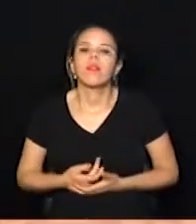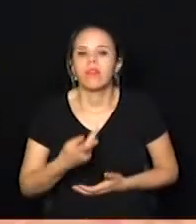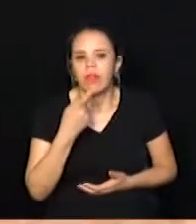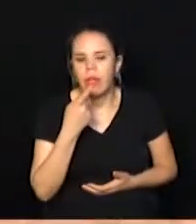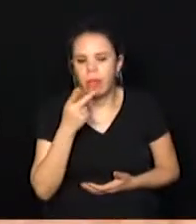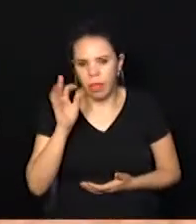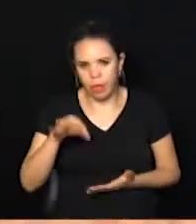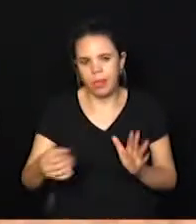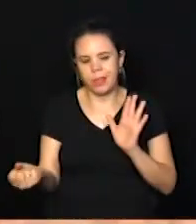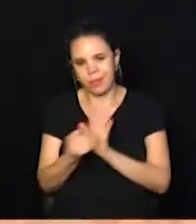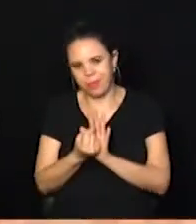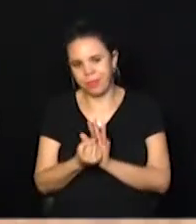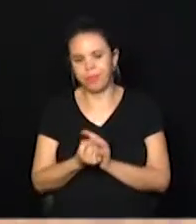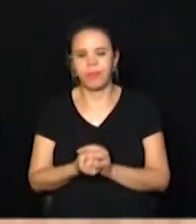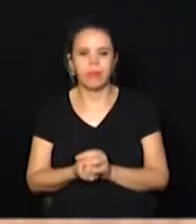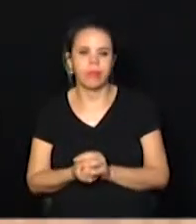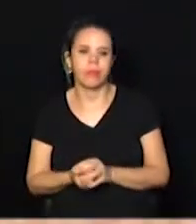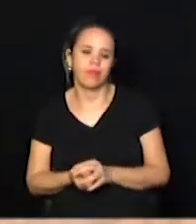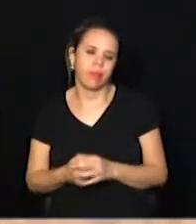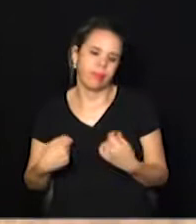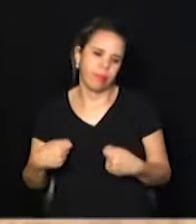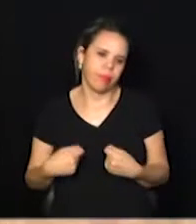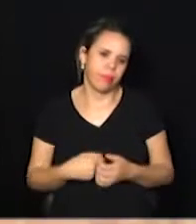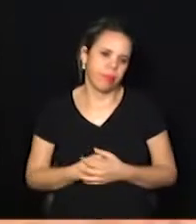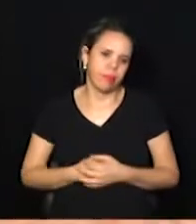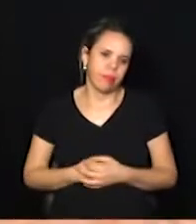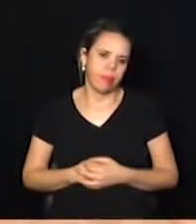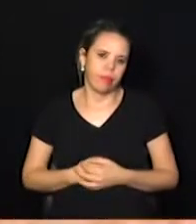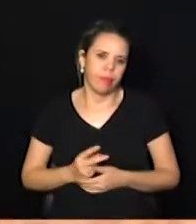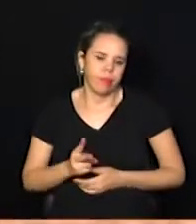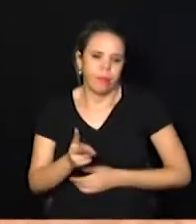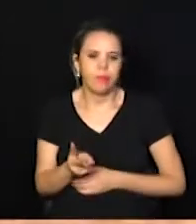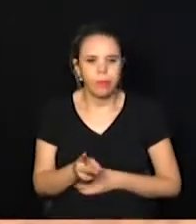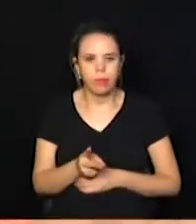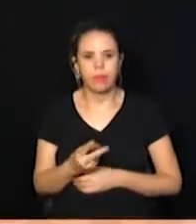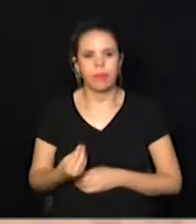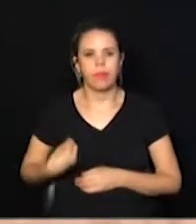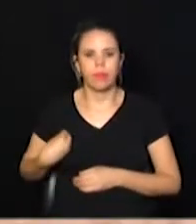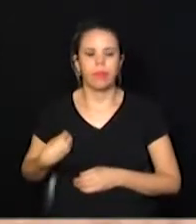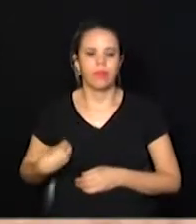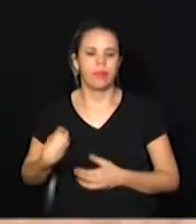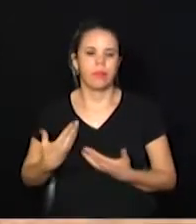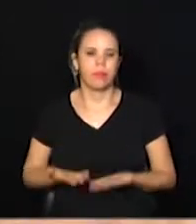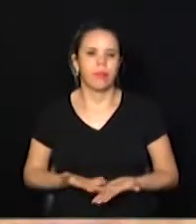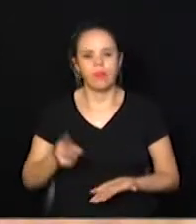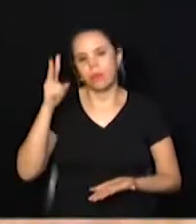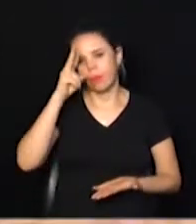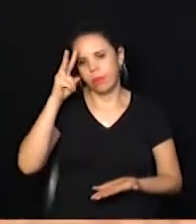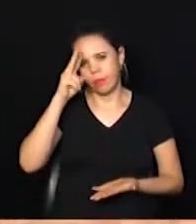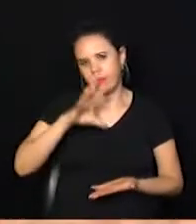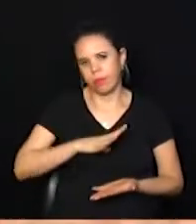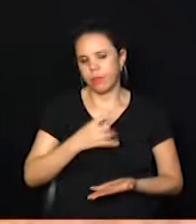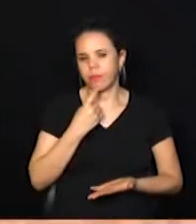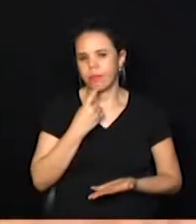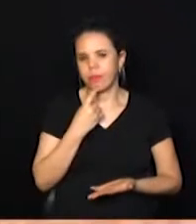desse legado, a necessidade de manter esse legado vivo na história da cidade de